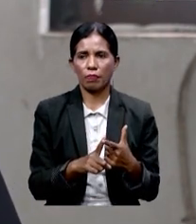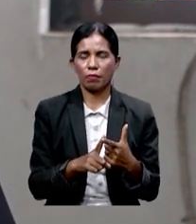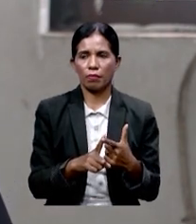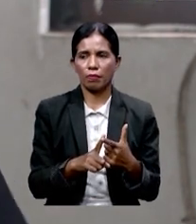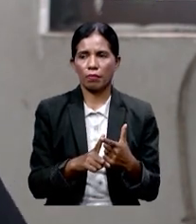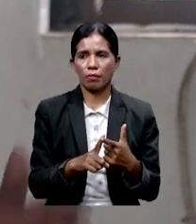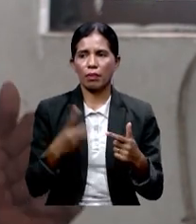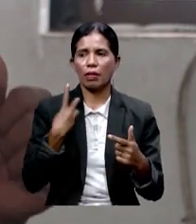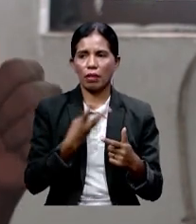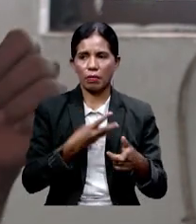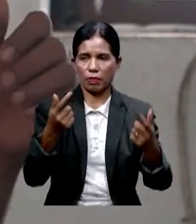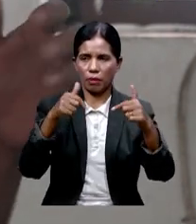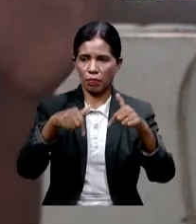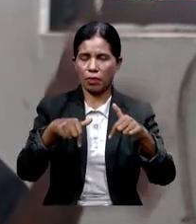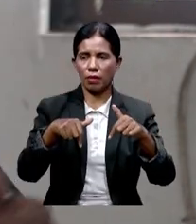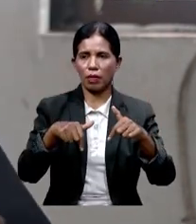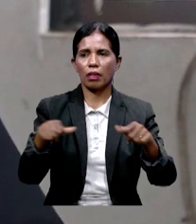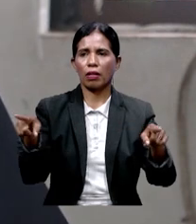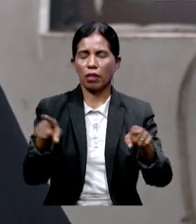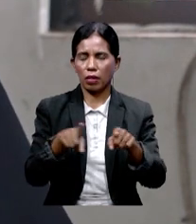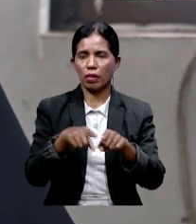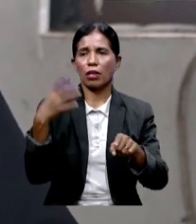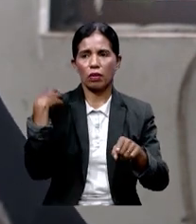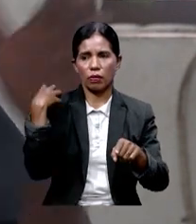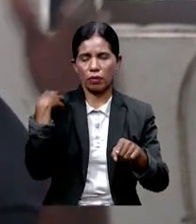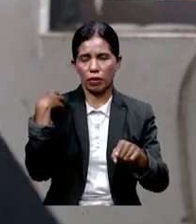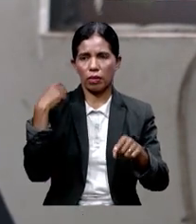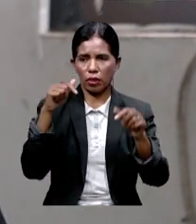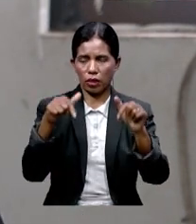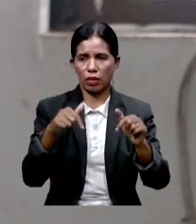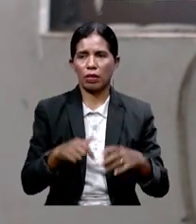a mi mai ne ane san edifício ar se kantor. Nita la